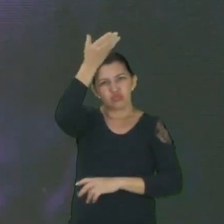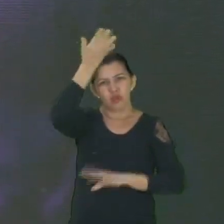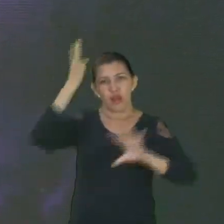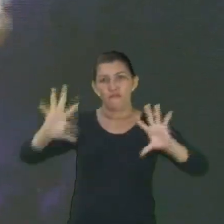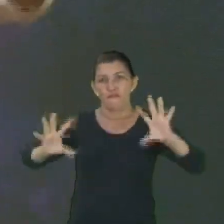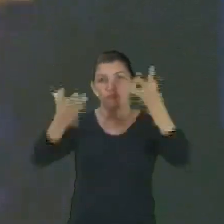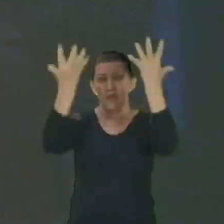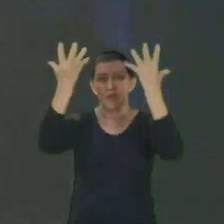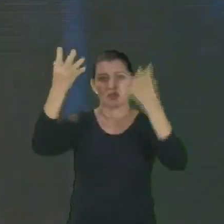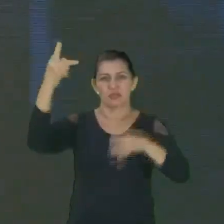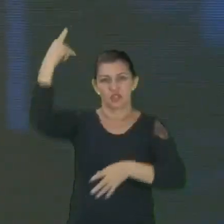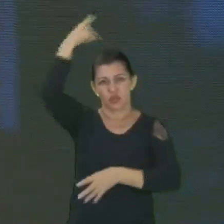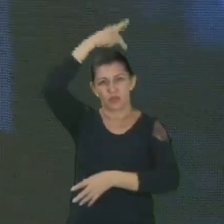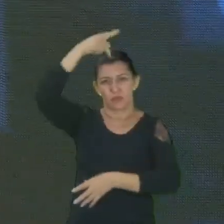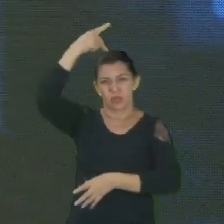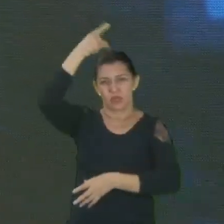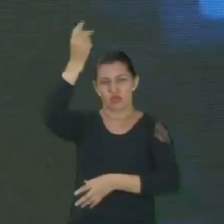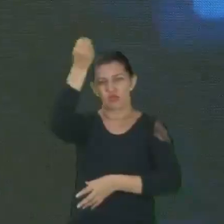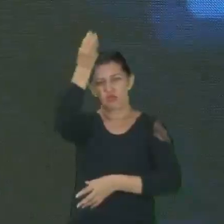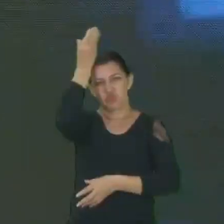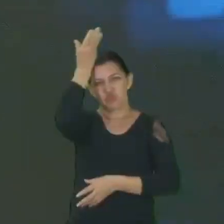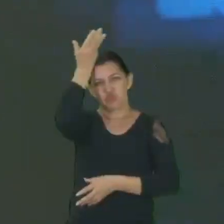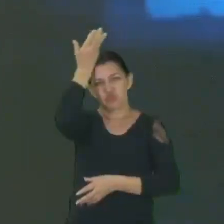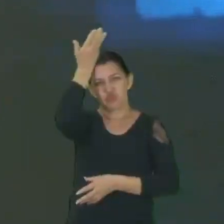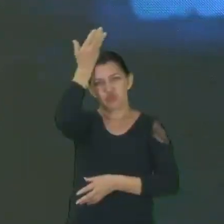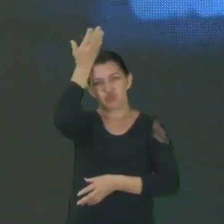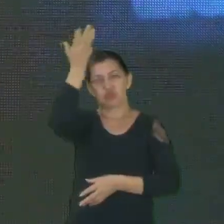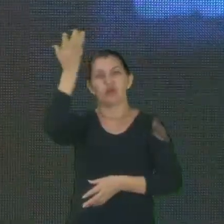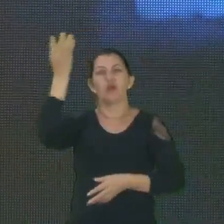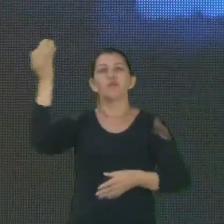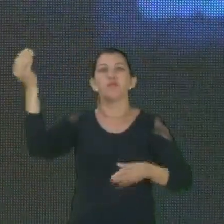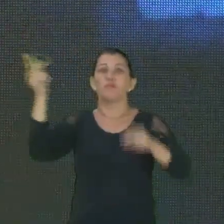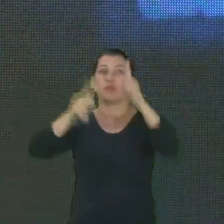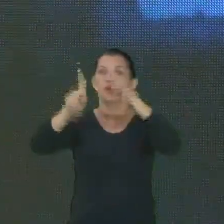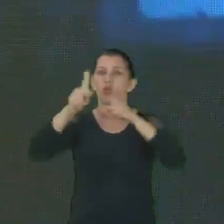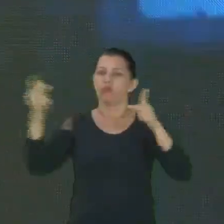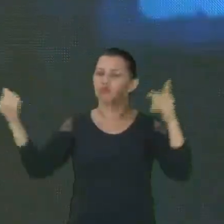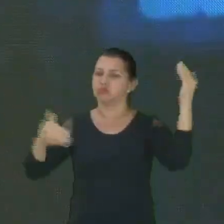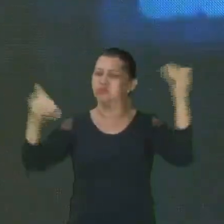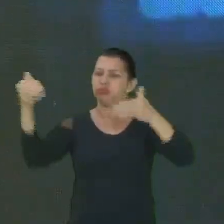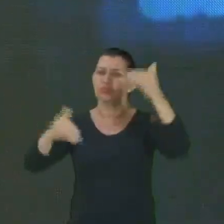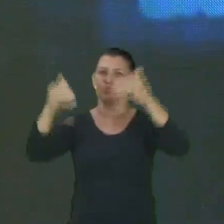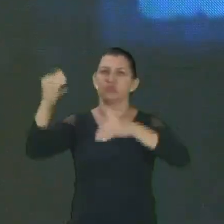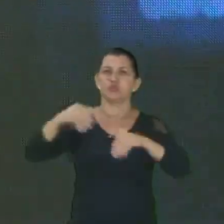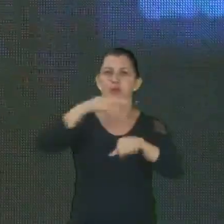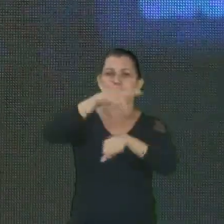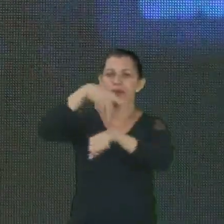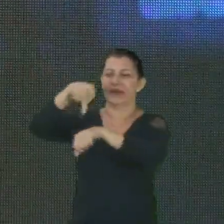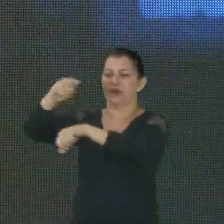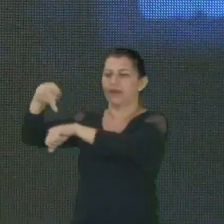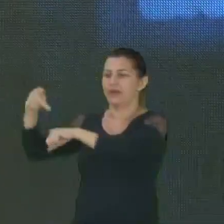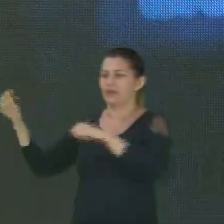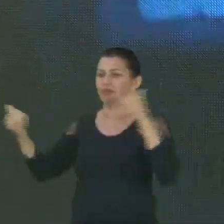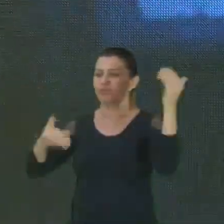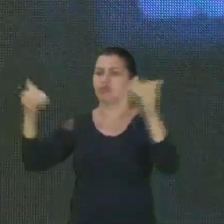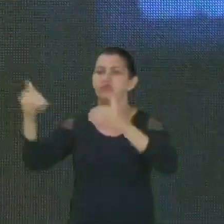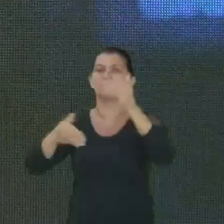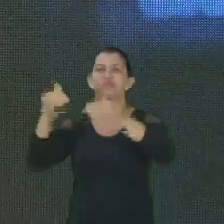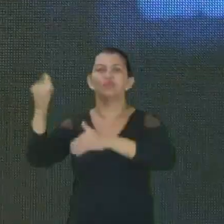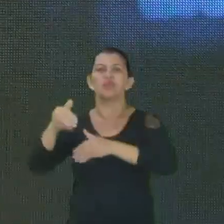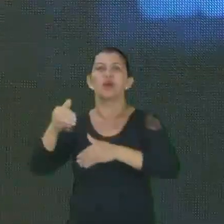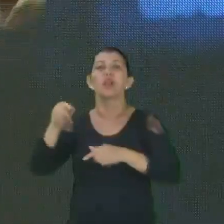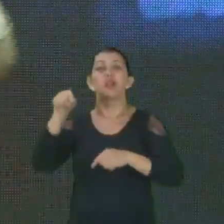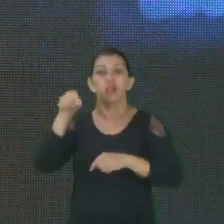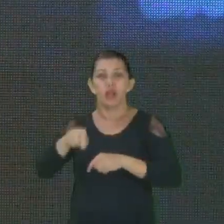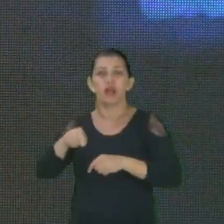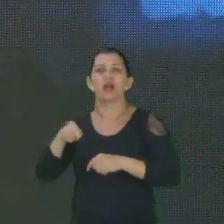No dia de Pentecostes, a Bíblia diz que havia povos de todas as tribos e nações, e ali eles receberam o Espírito